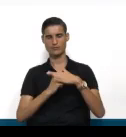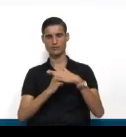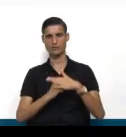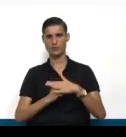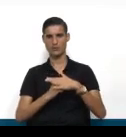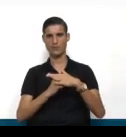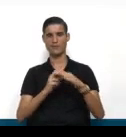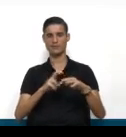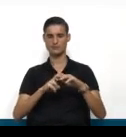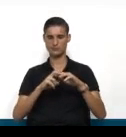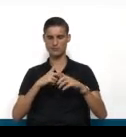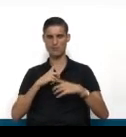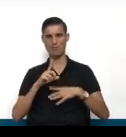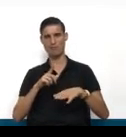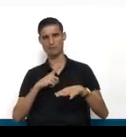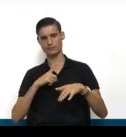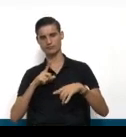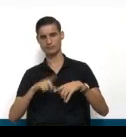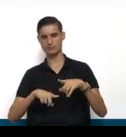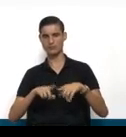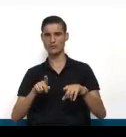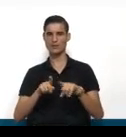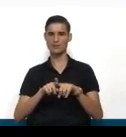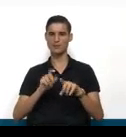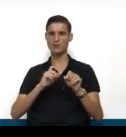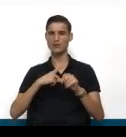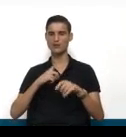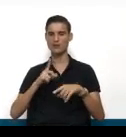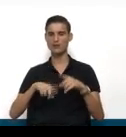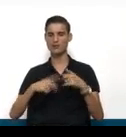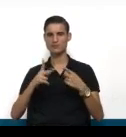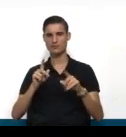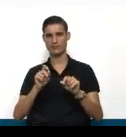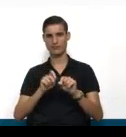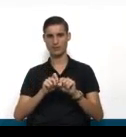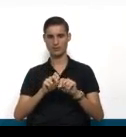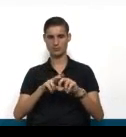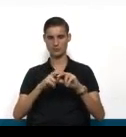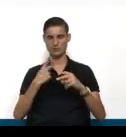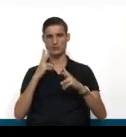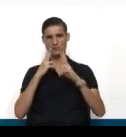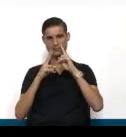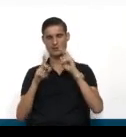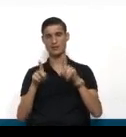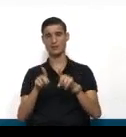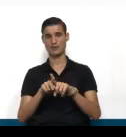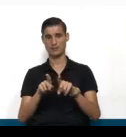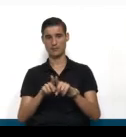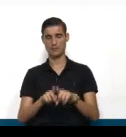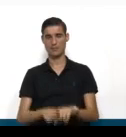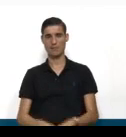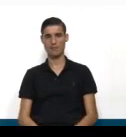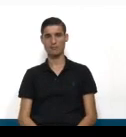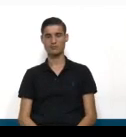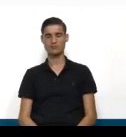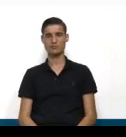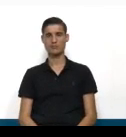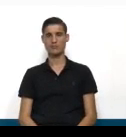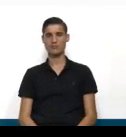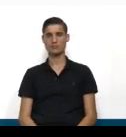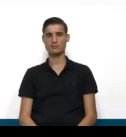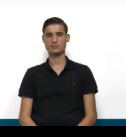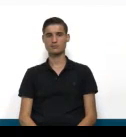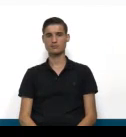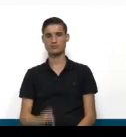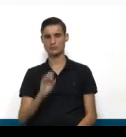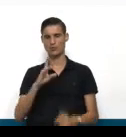seja, aqui também tem a questão de que vai depender do material que a corda é feita. Então, a gente também tem que levar em consideração isso. Só uma